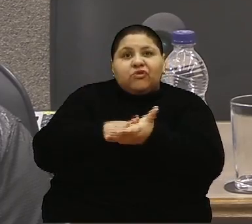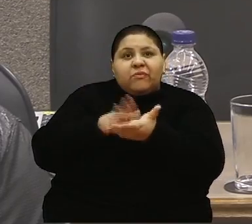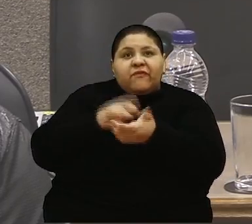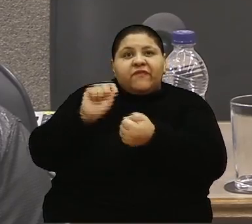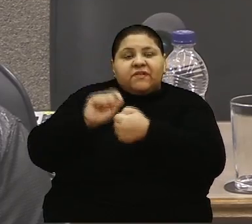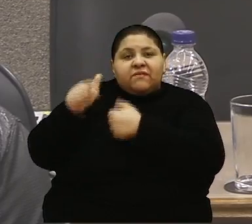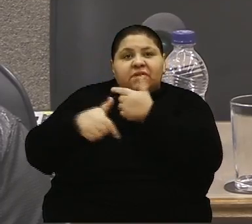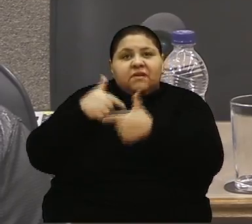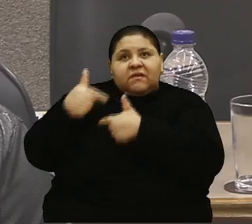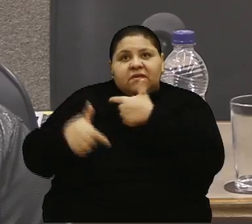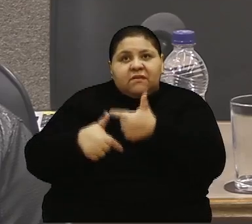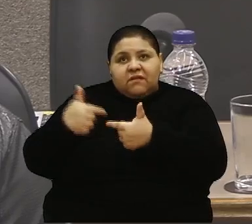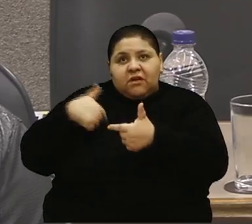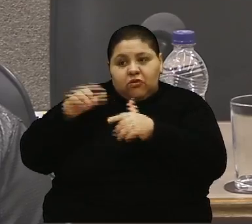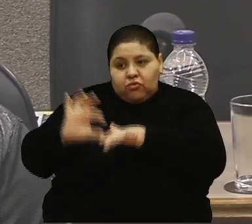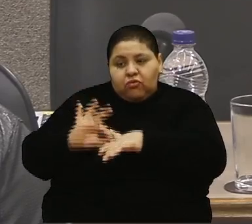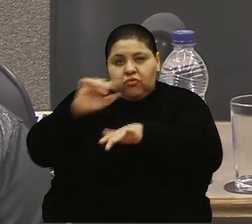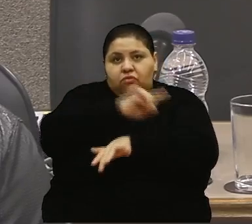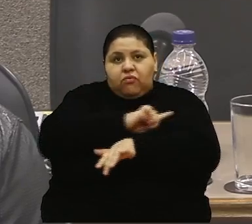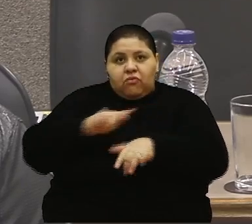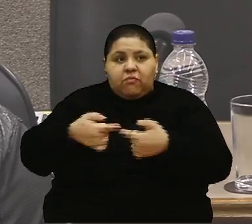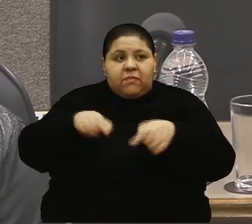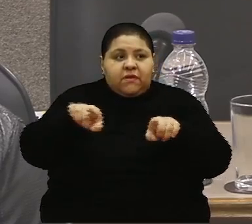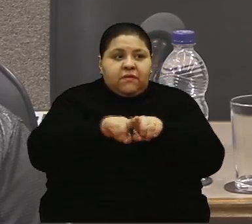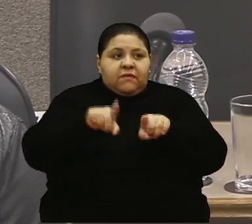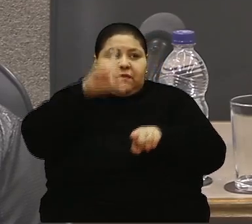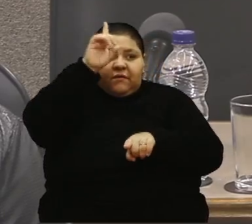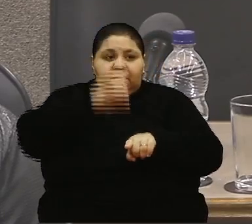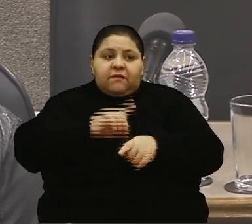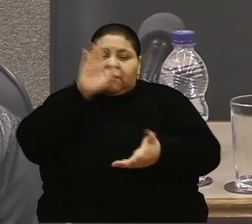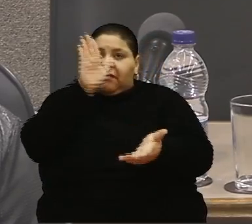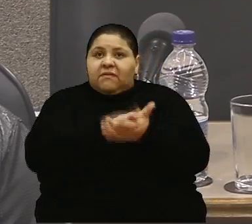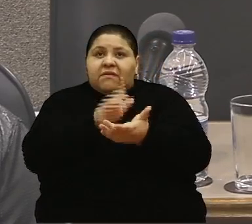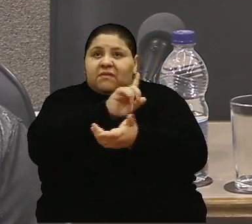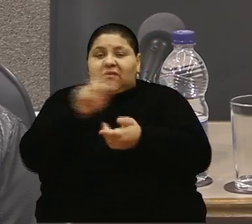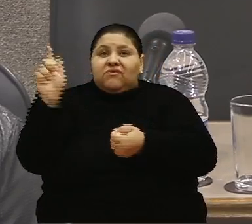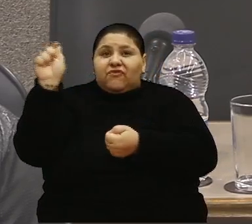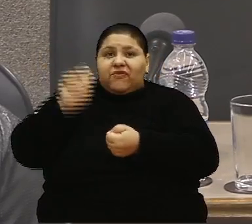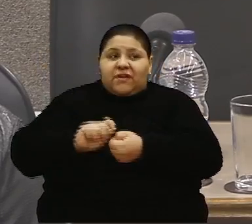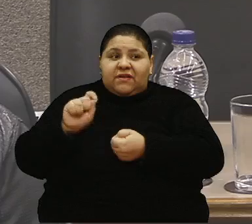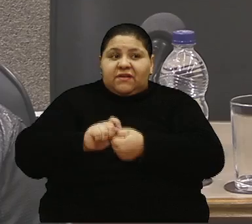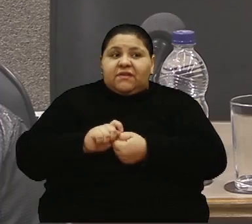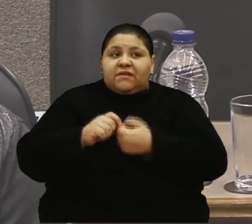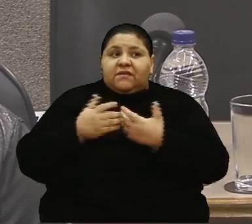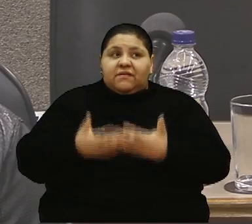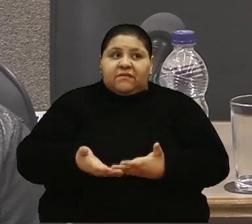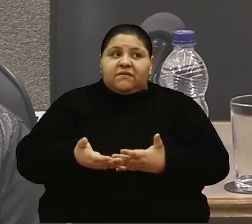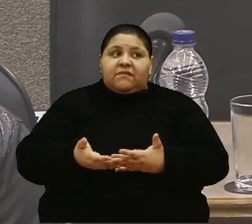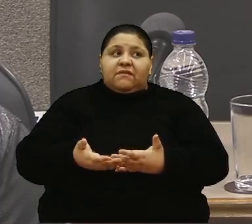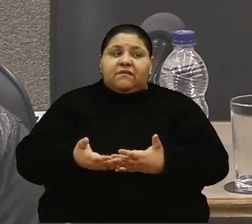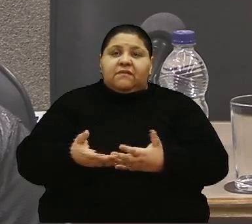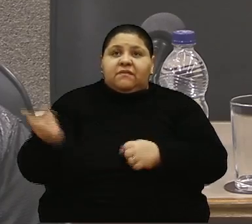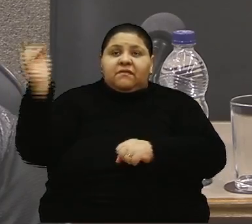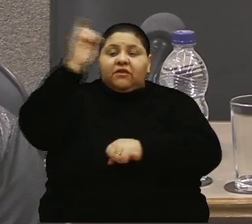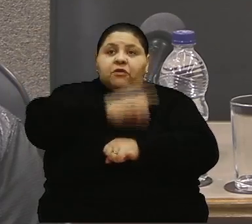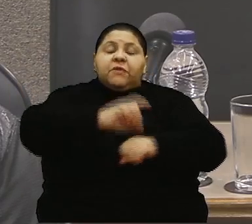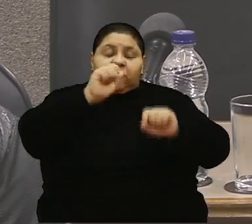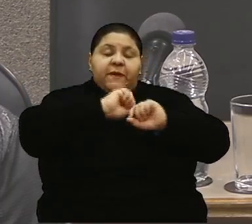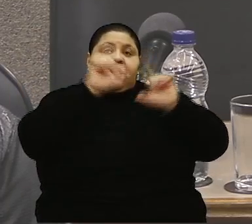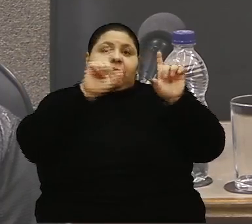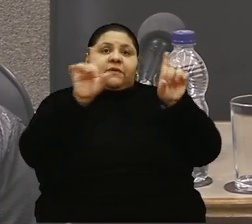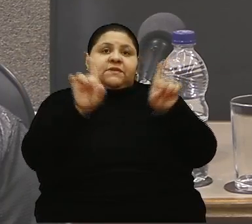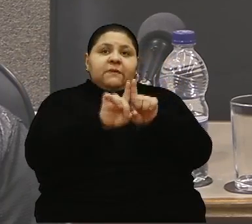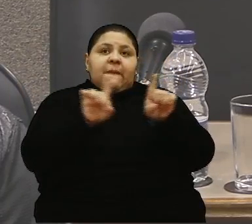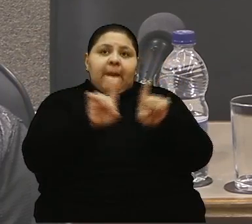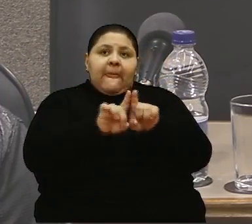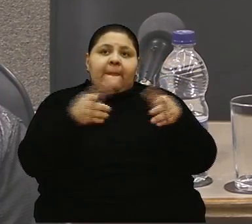que realmente estão fazendo. Sou líder do governo, mas também tenho o direito e cobro quando as coisas não são realizadas. E naquele dia ele acordou e ficou por ali, levantou